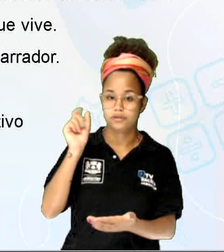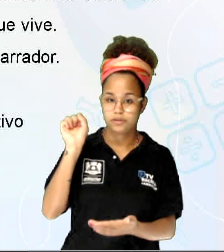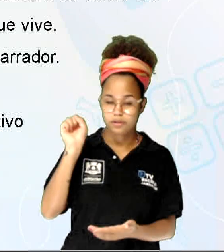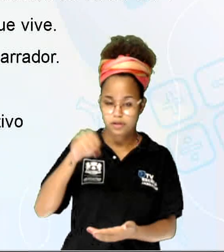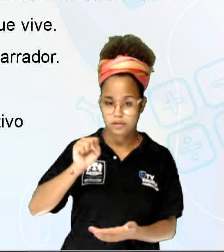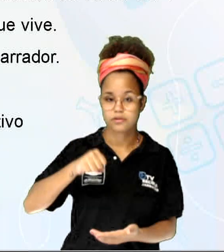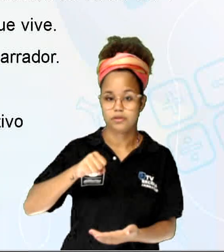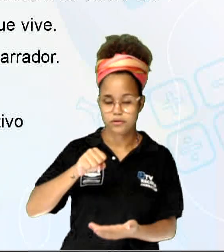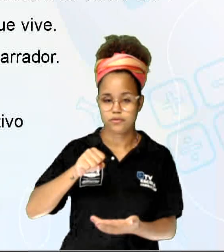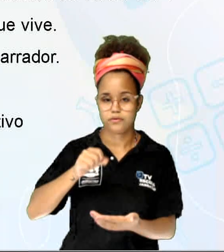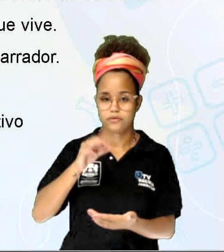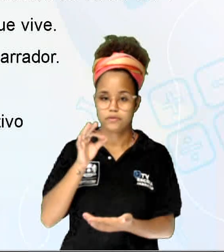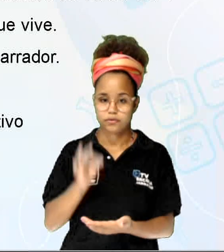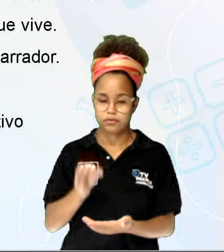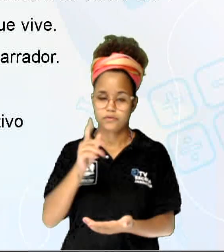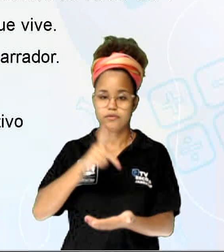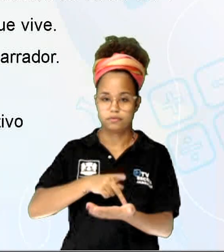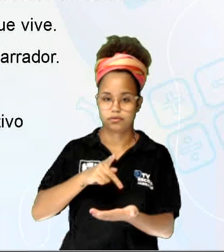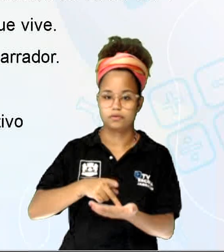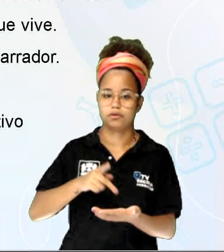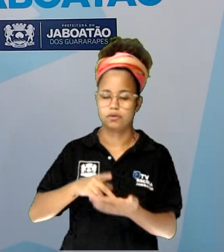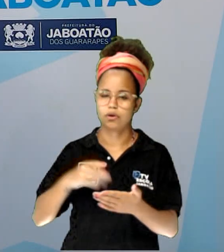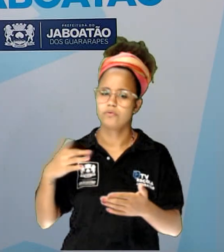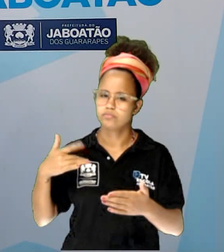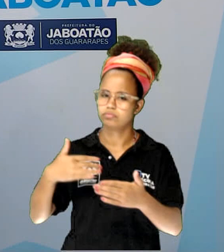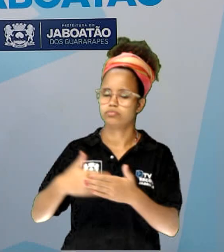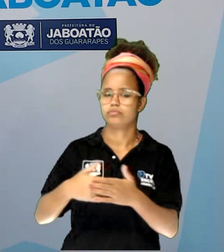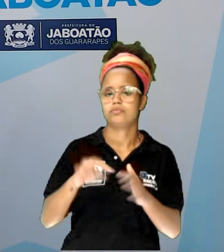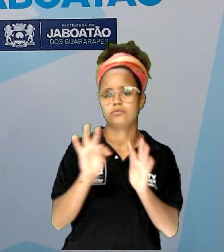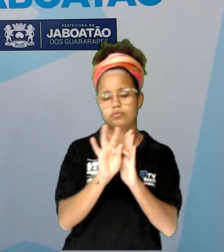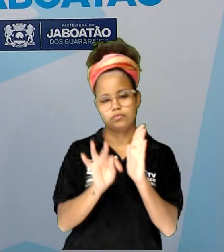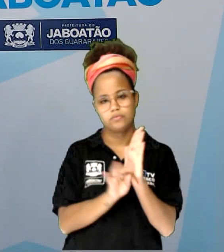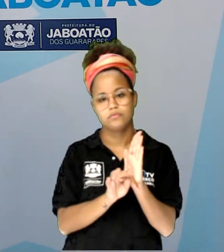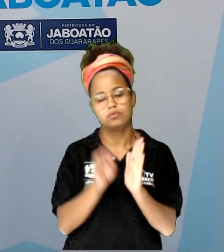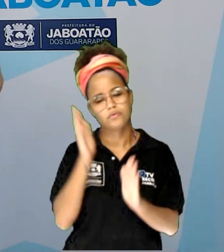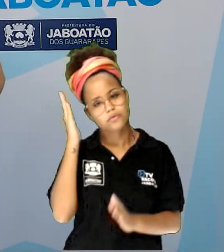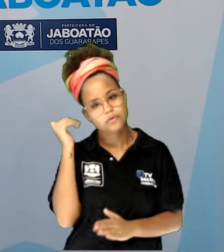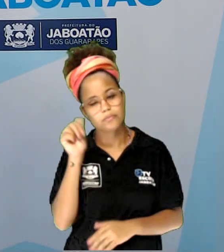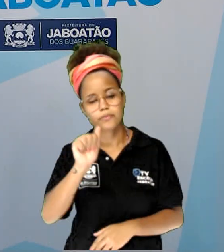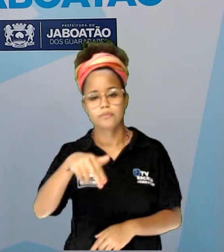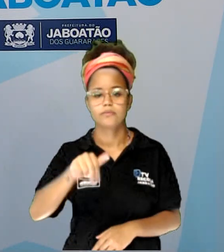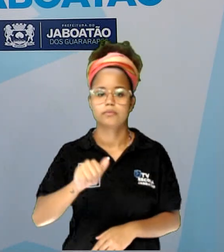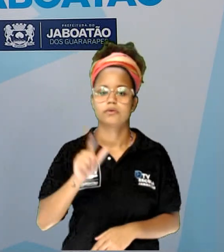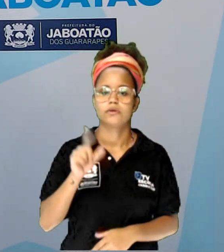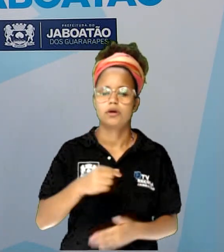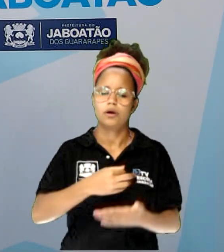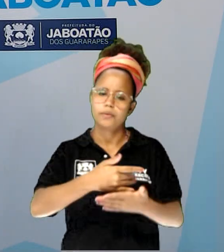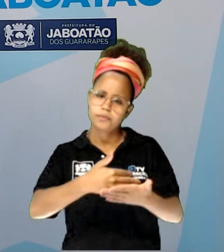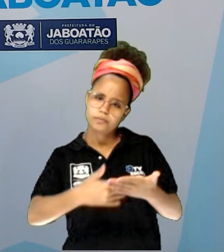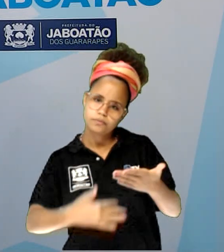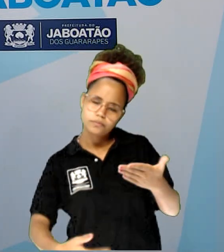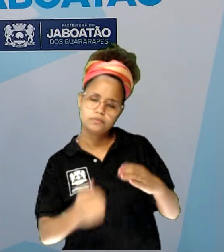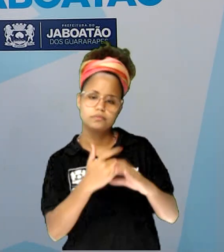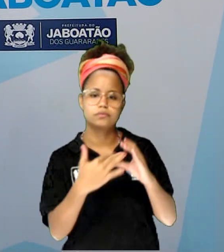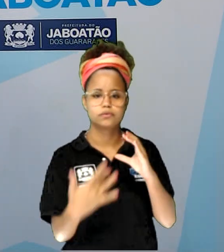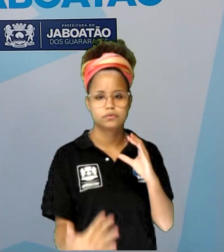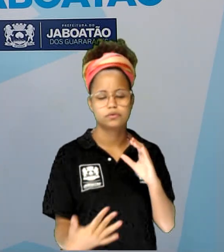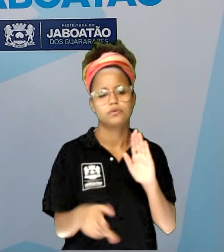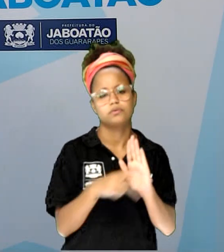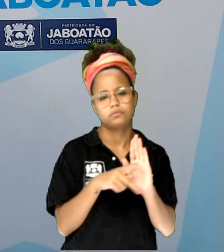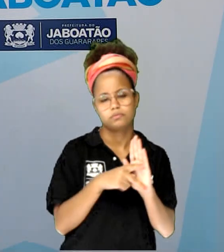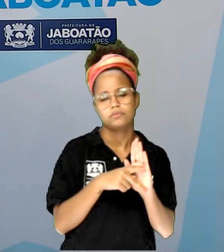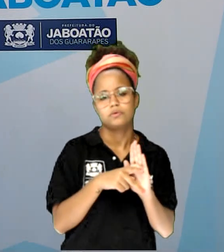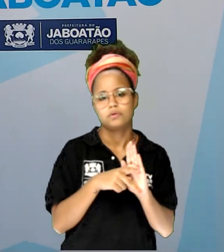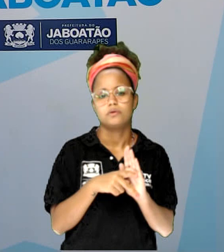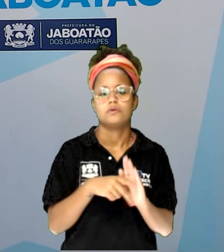Exato. A gente sabe que a Ana, inicialmente, apenas foi descrita, mas depois, pelas próprias atitudes dela, inclusive a